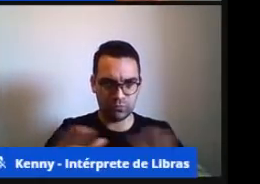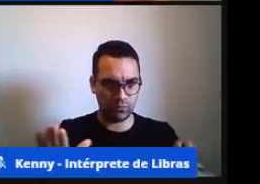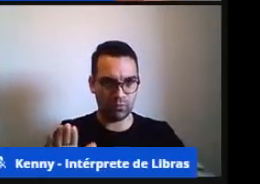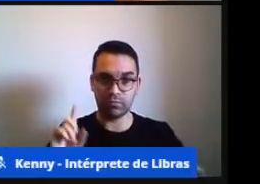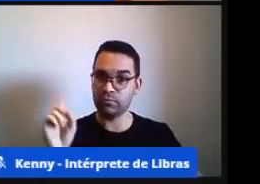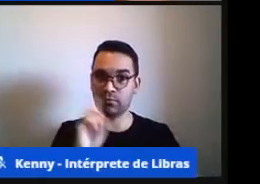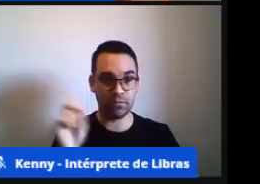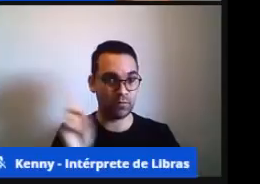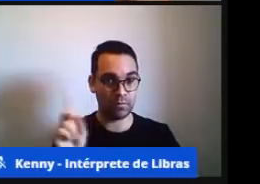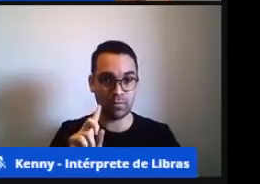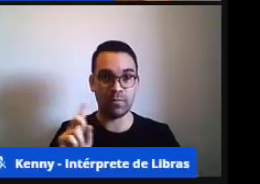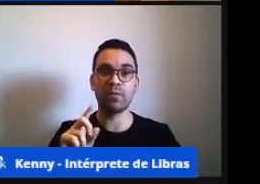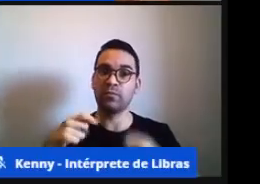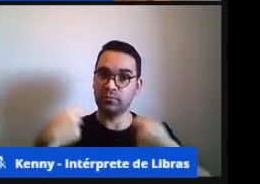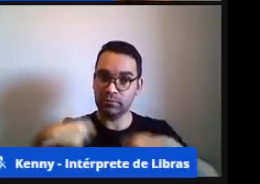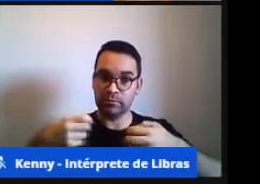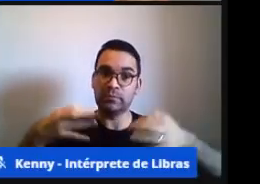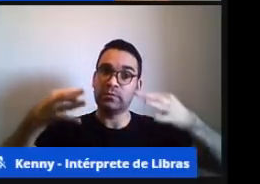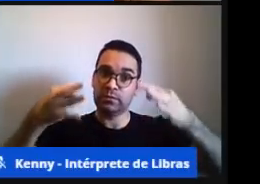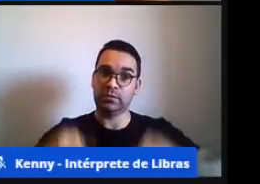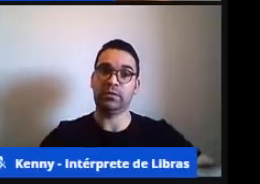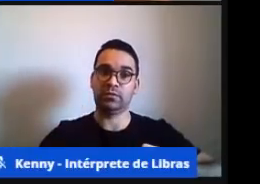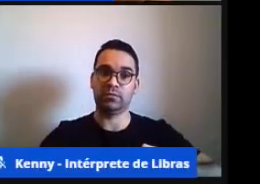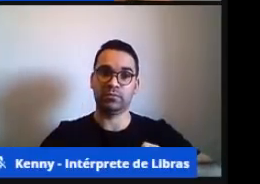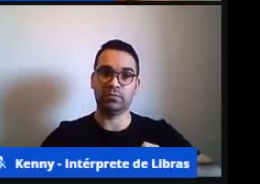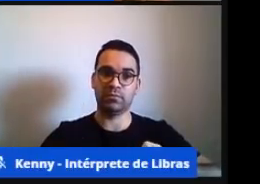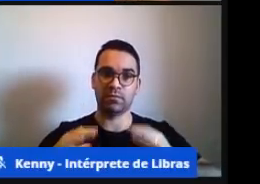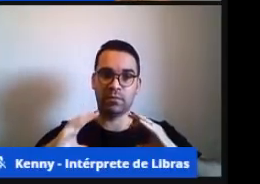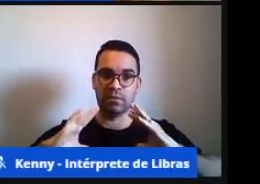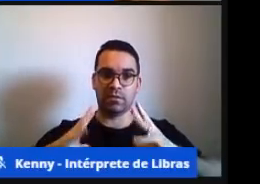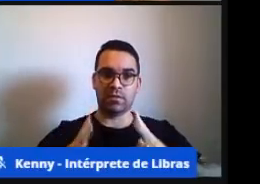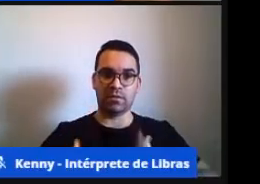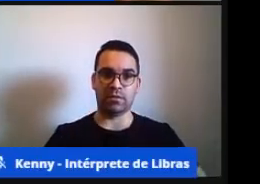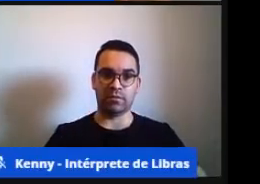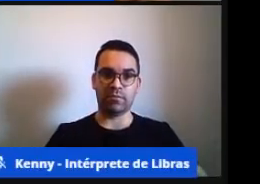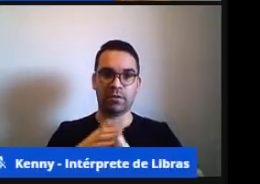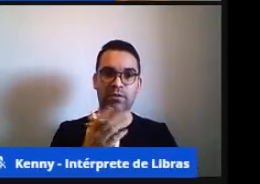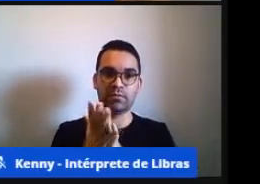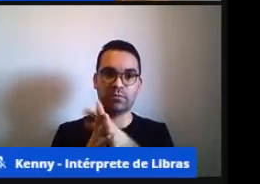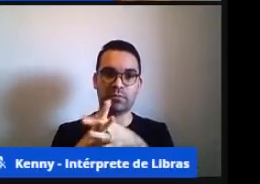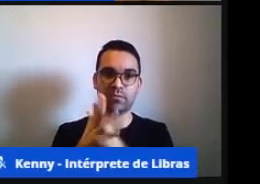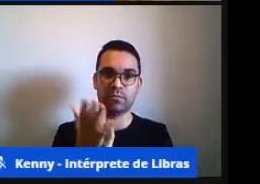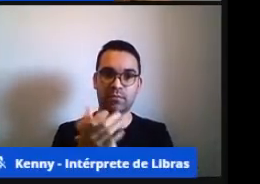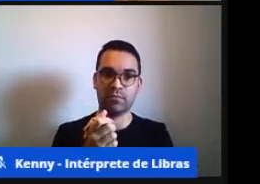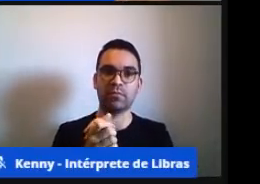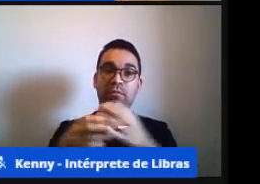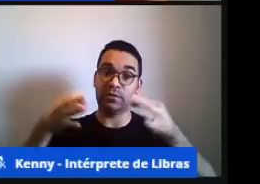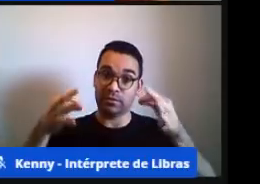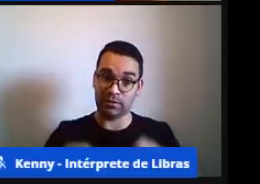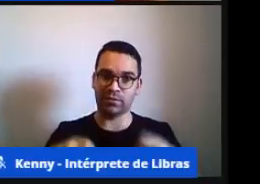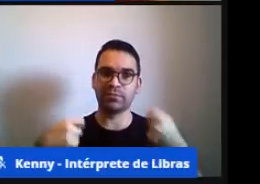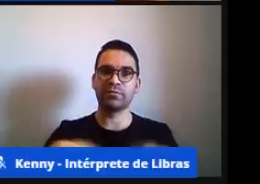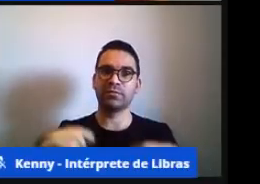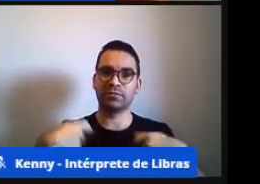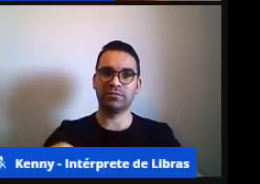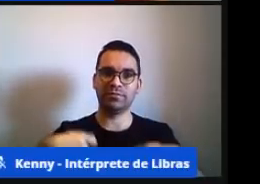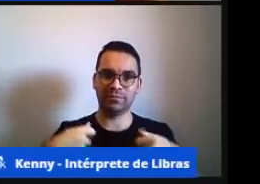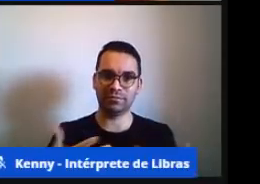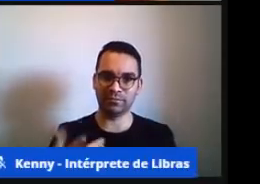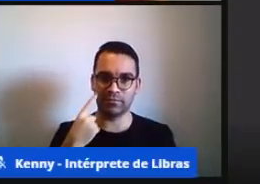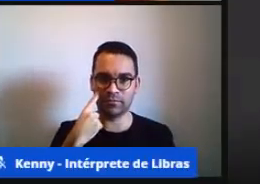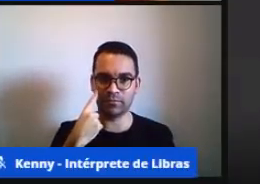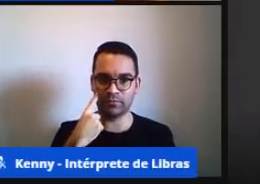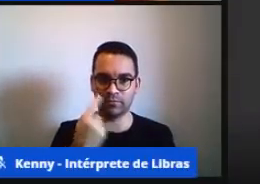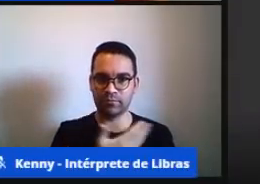forma adequada de se higienizar as mãos para que toda a superfície da nossa mão esteja realmente limpa.